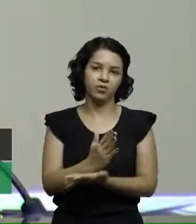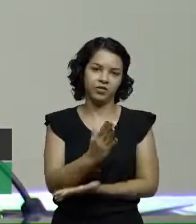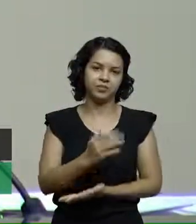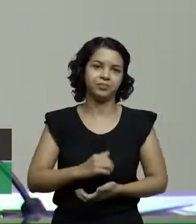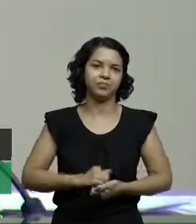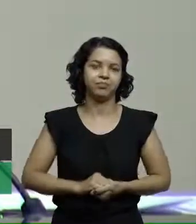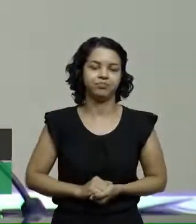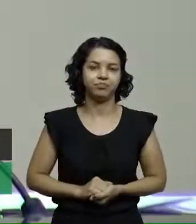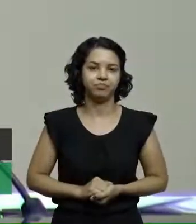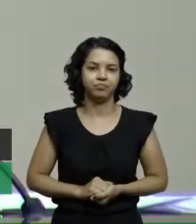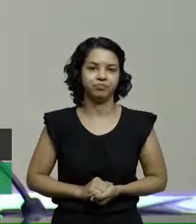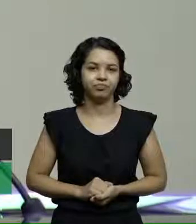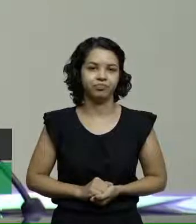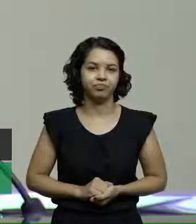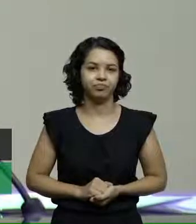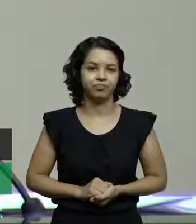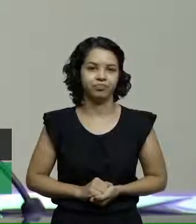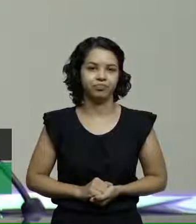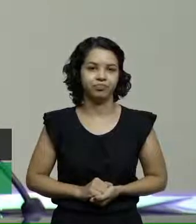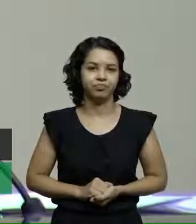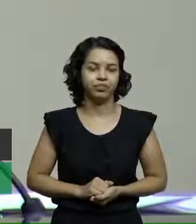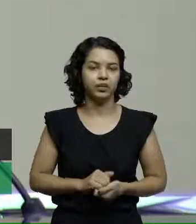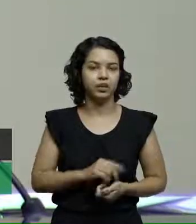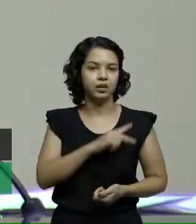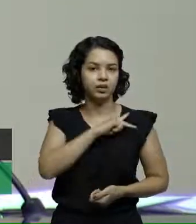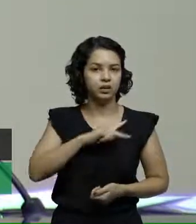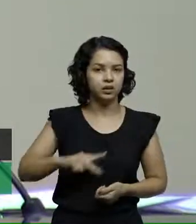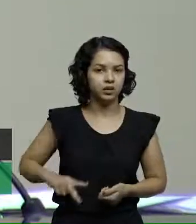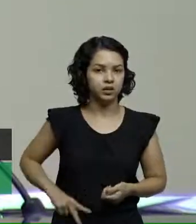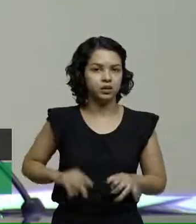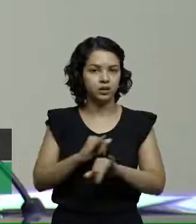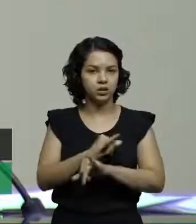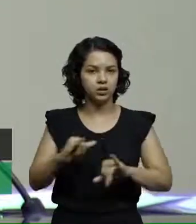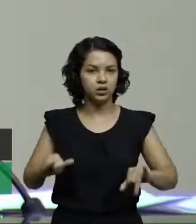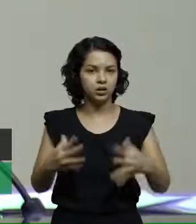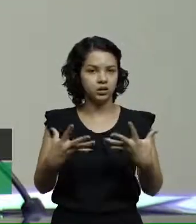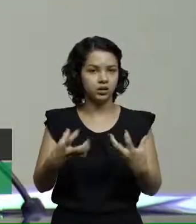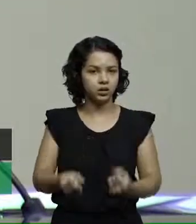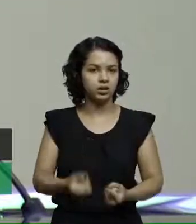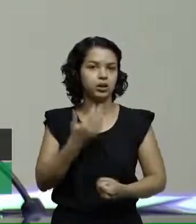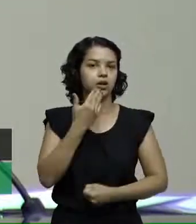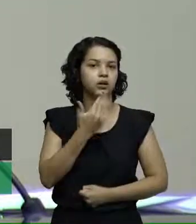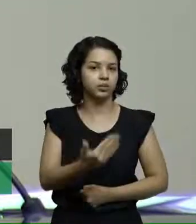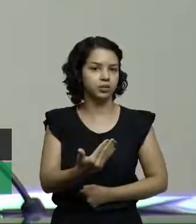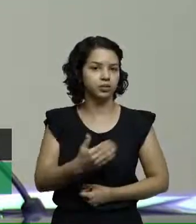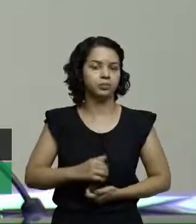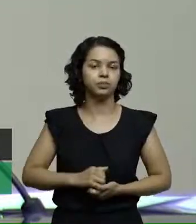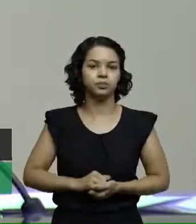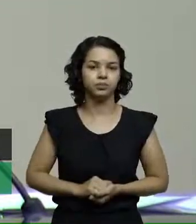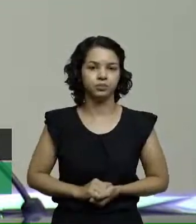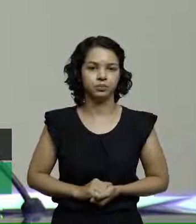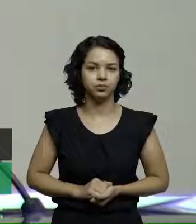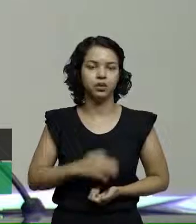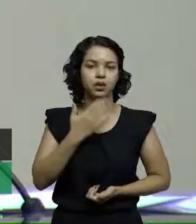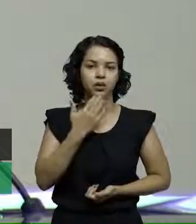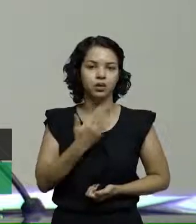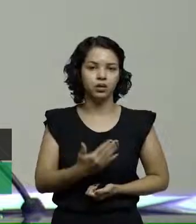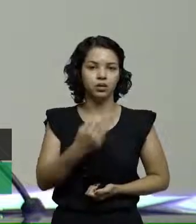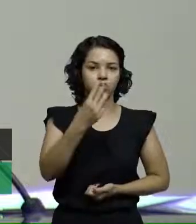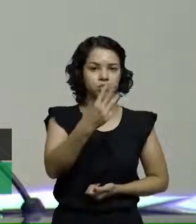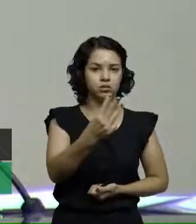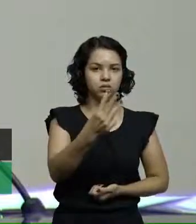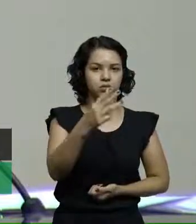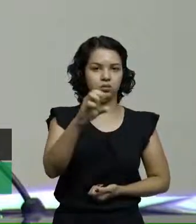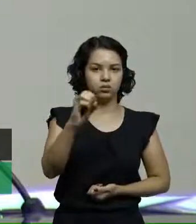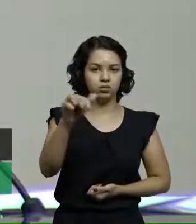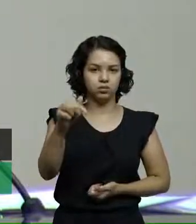aprovado. Esta presidência comunica que defere os seguintes requerimentos. Requerimento